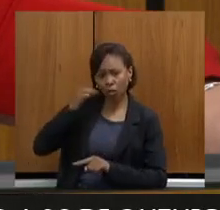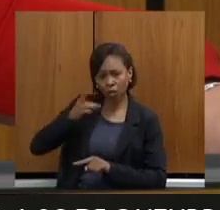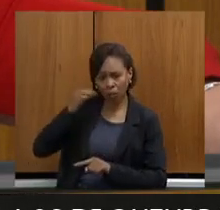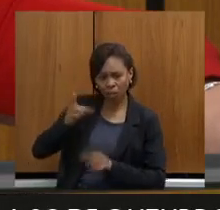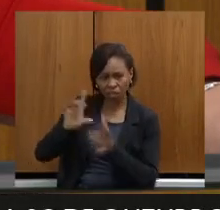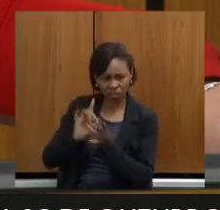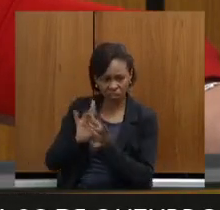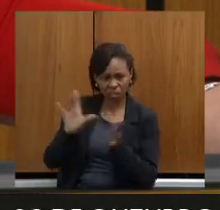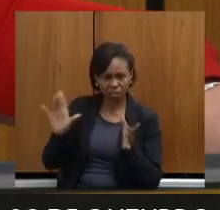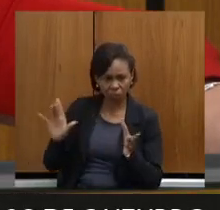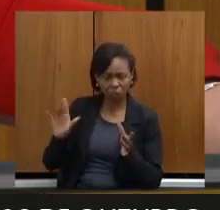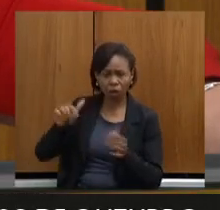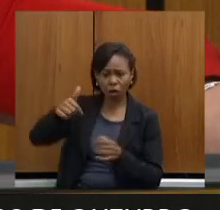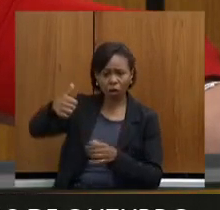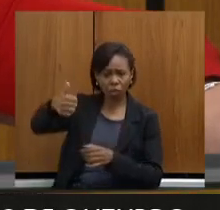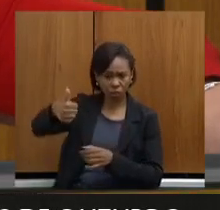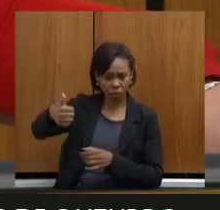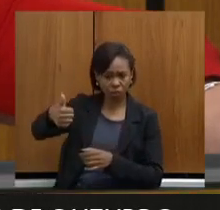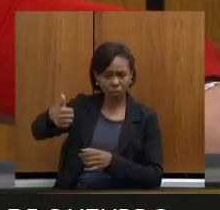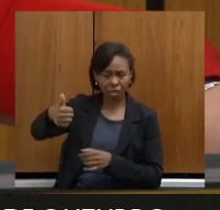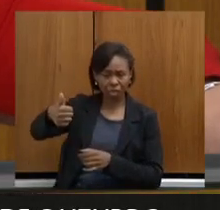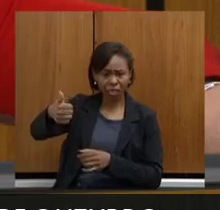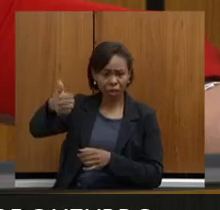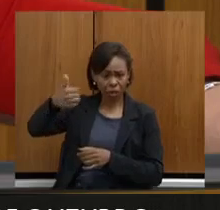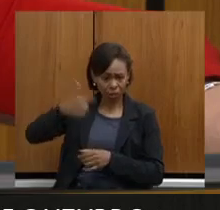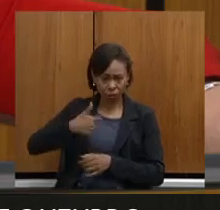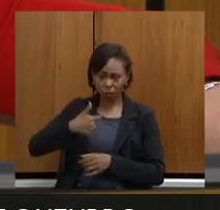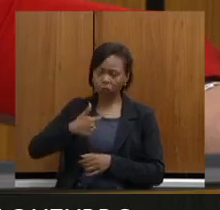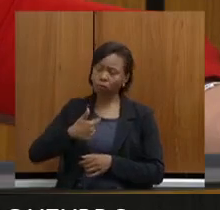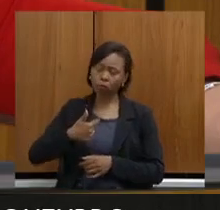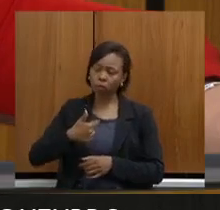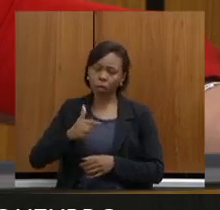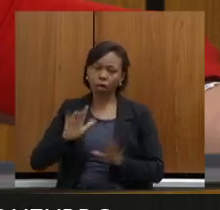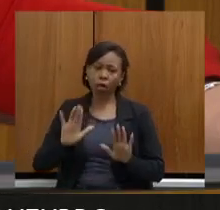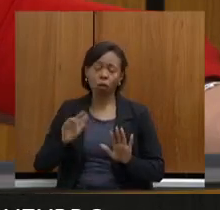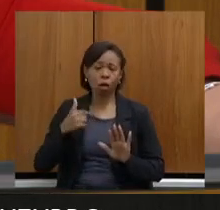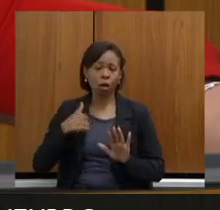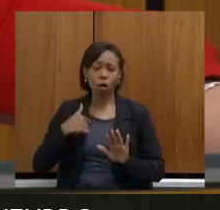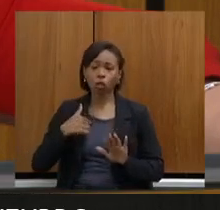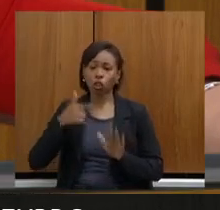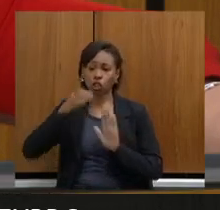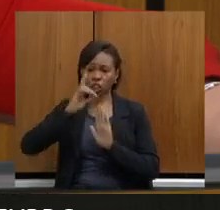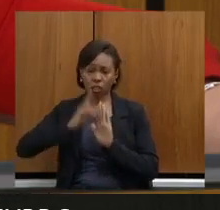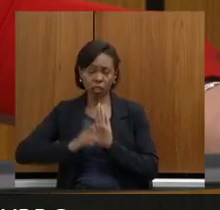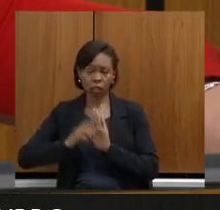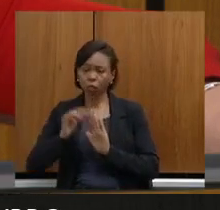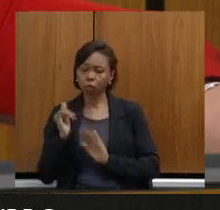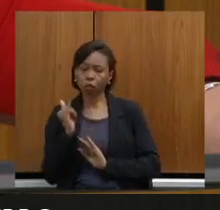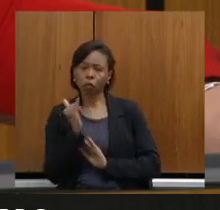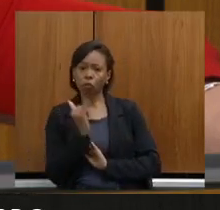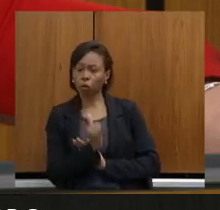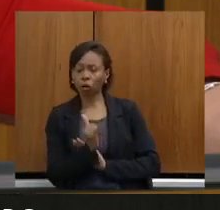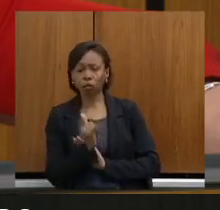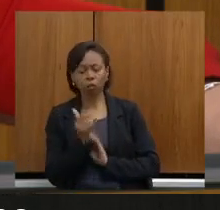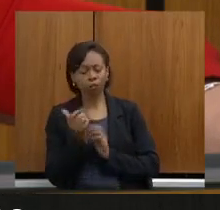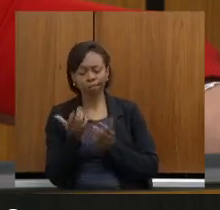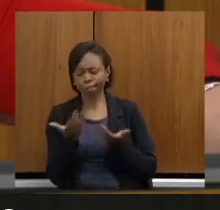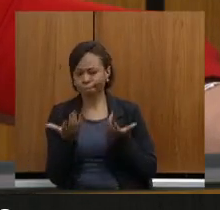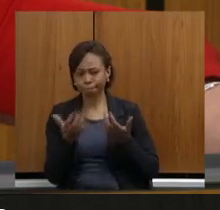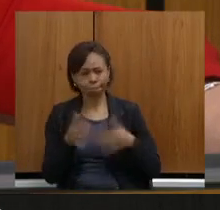sem o senhor não teria me dado a palavra então eu não vou usar o meu direito de réplica eu só fiz a a